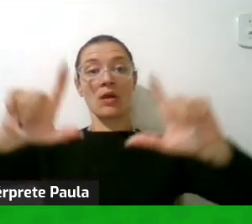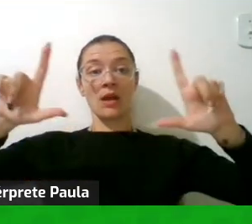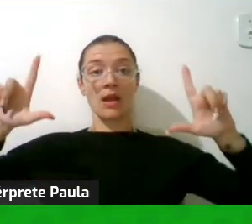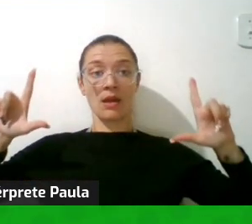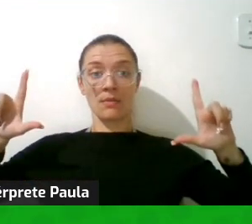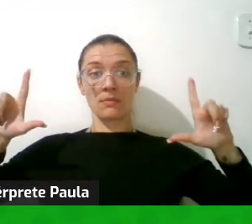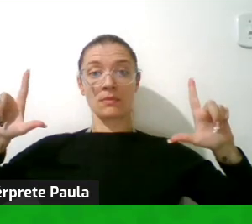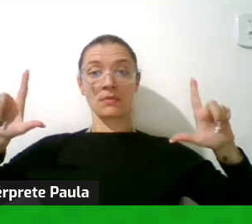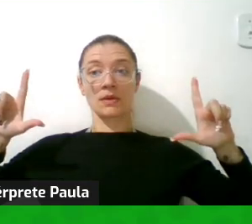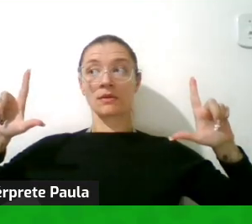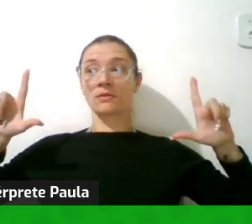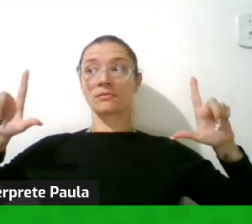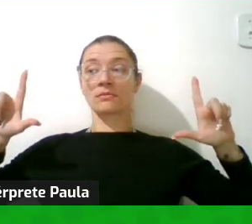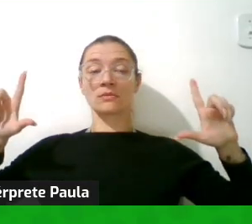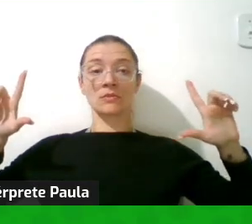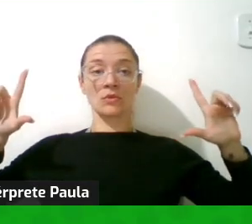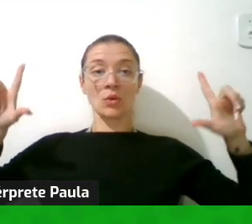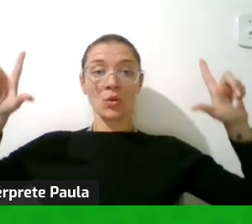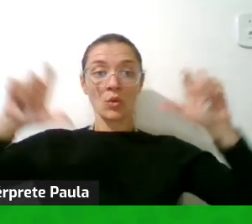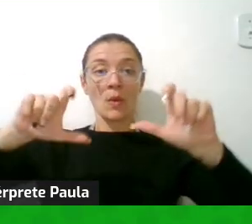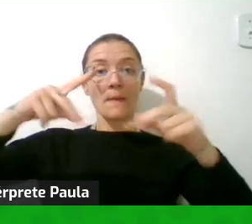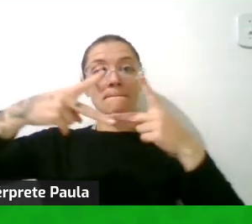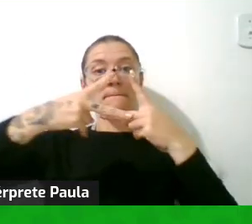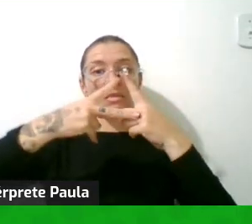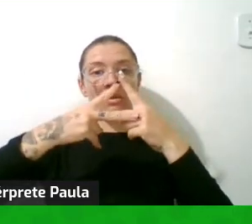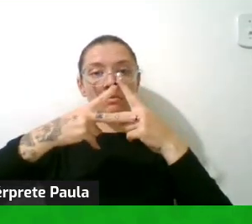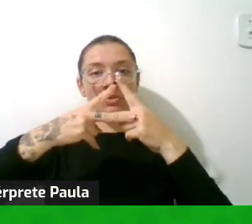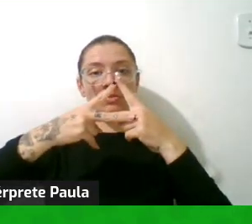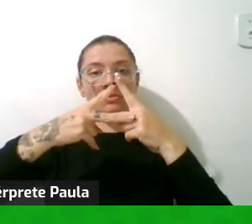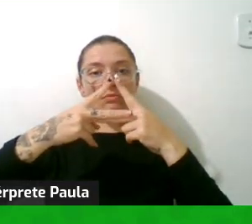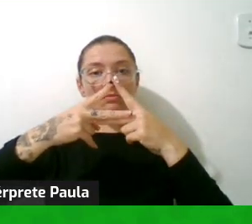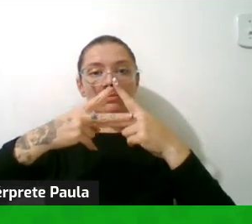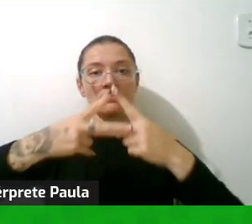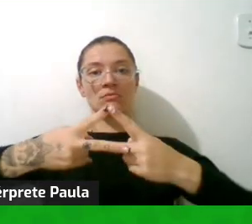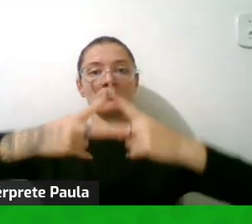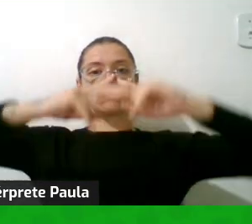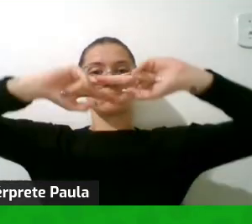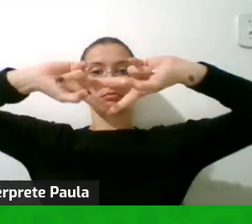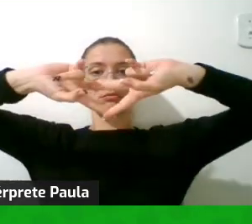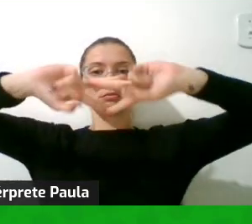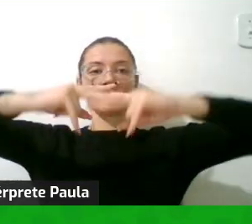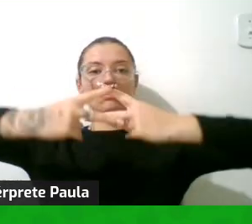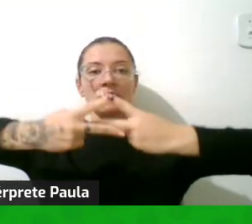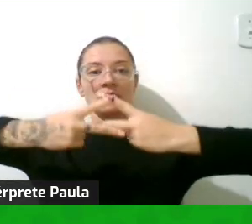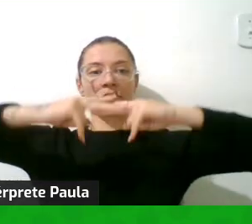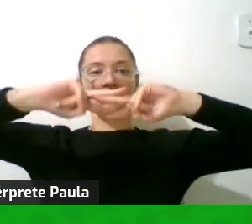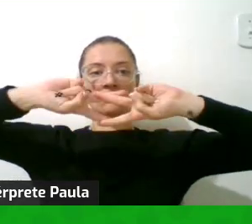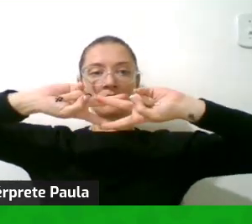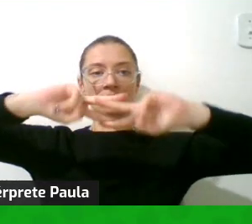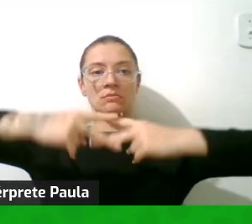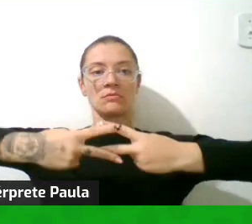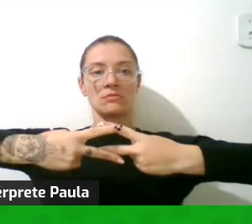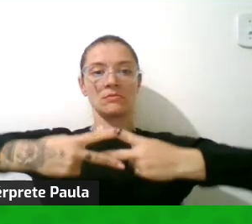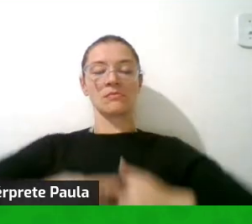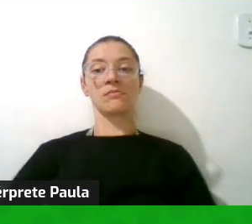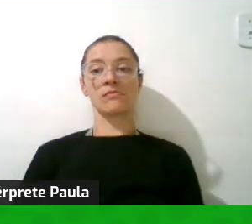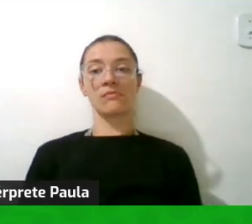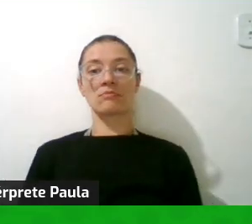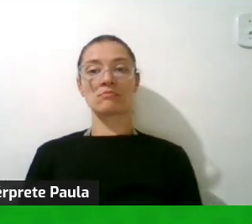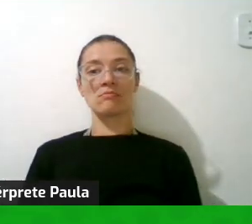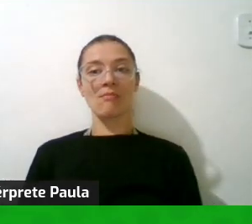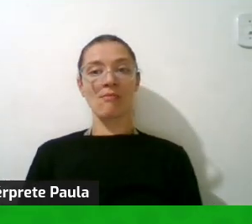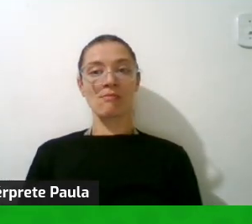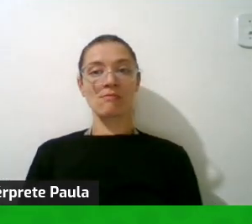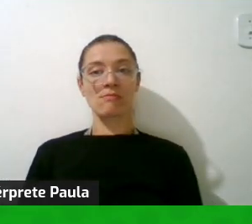digamos, pirâmides, normalmente utilizado quando você vai por montar alguma coisa que normalmente vai caminhando